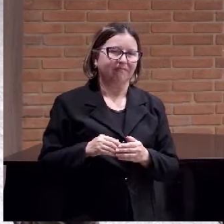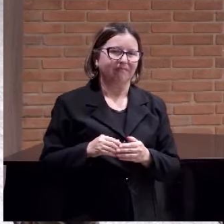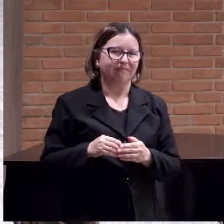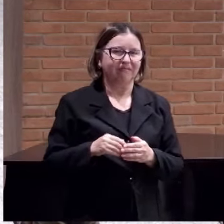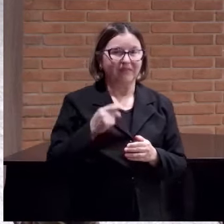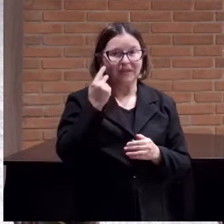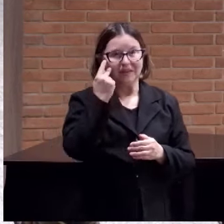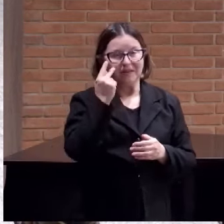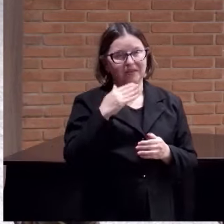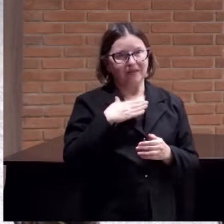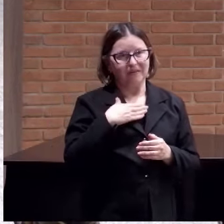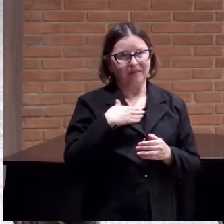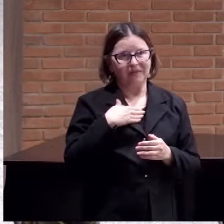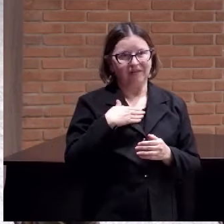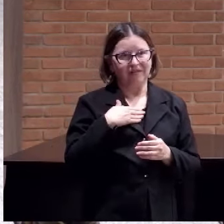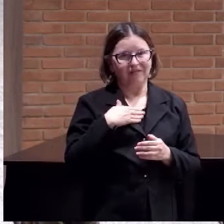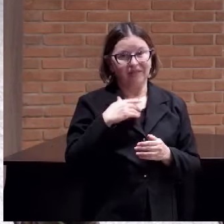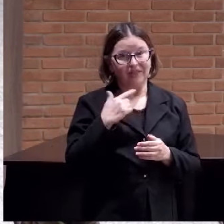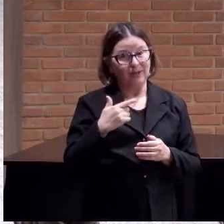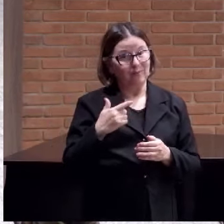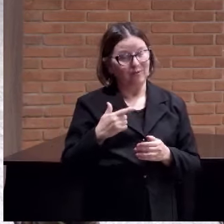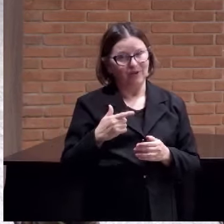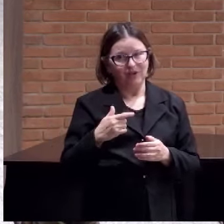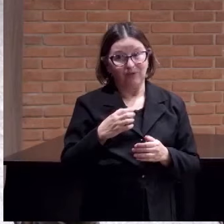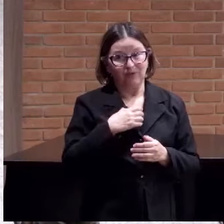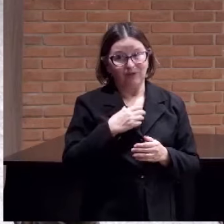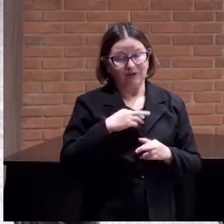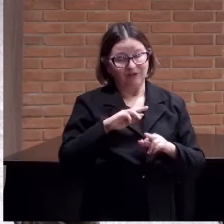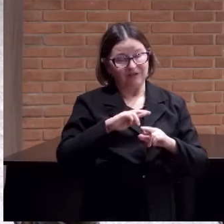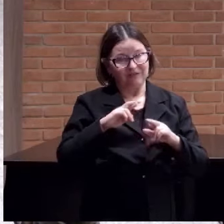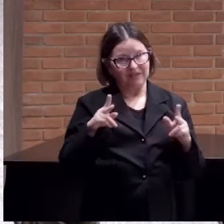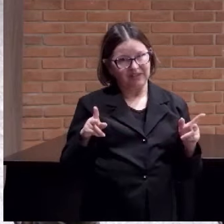E não havia outra maneira